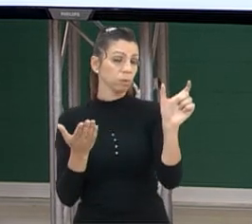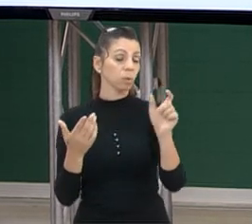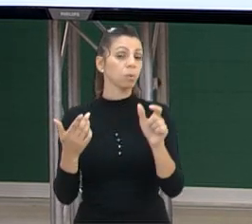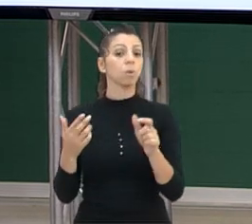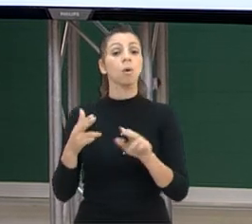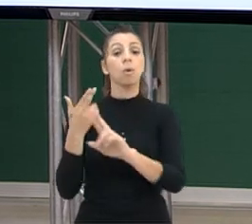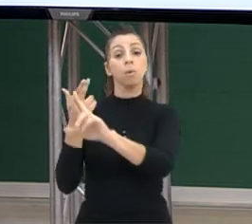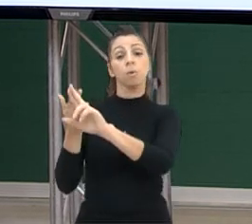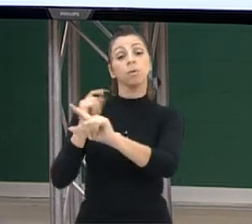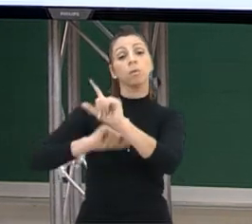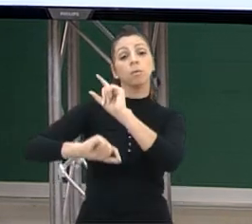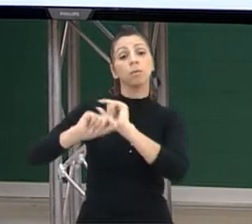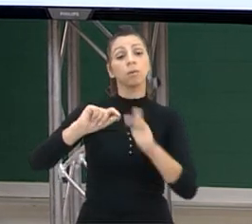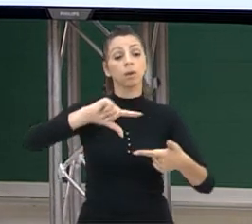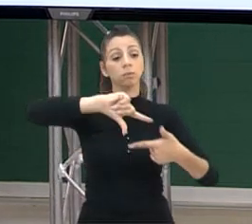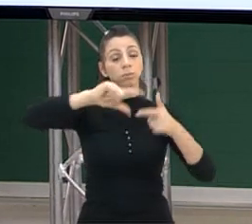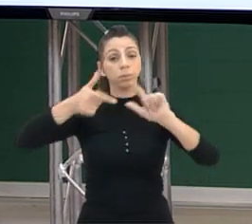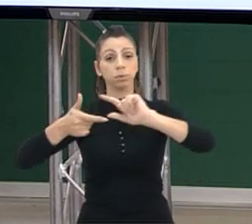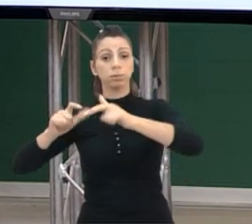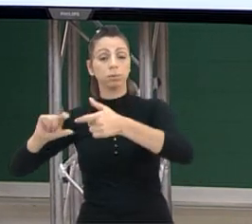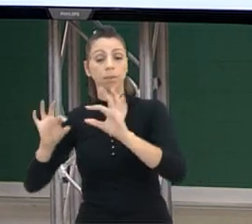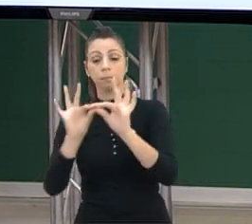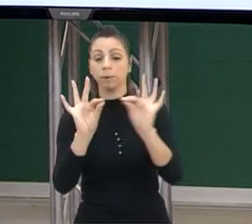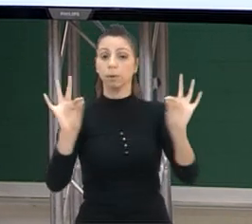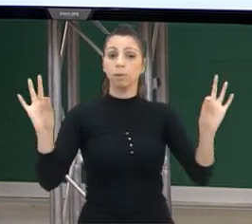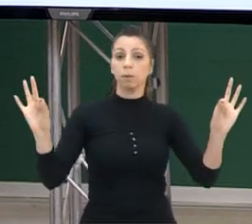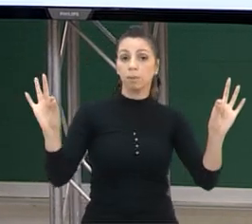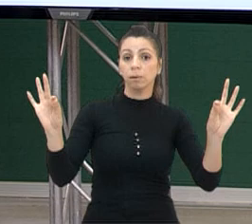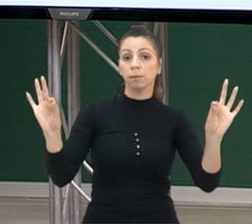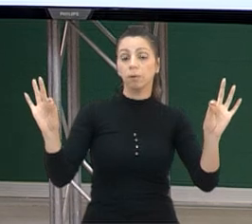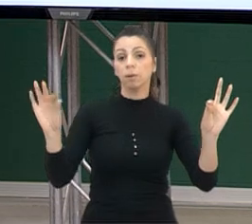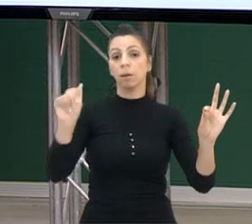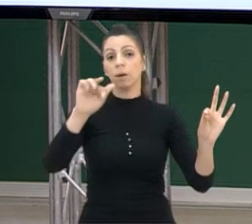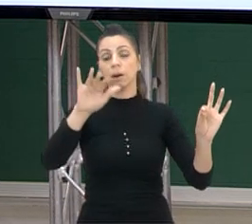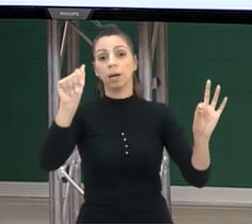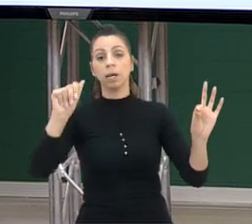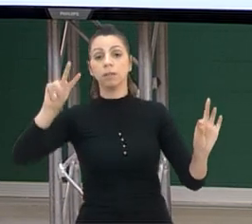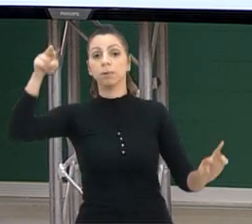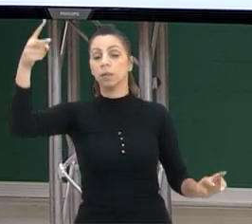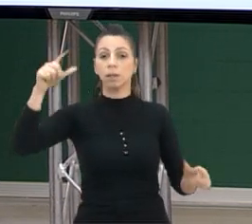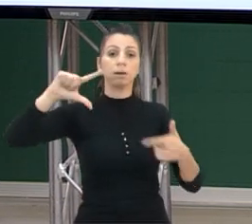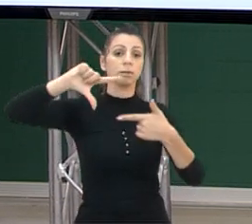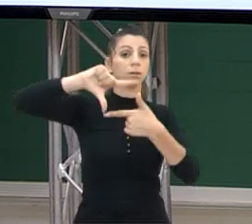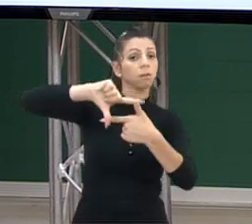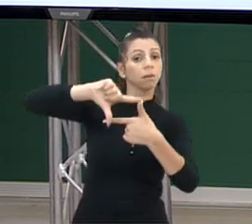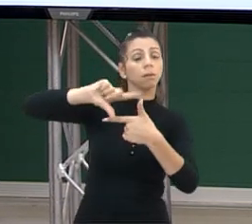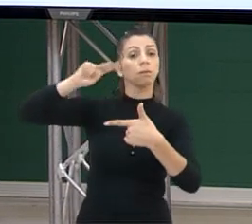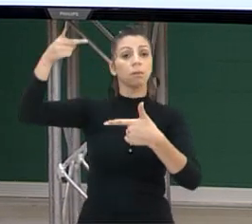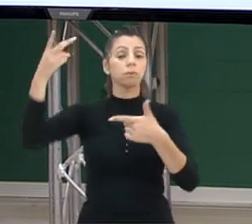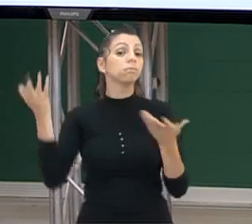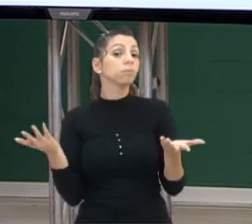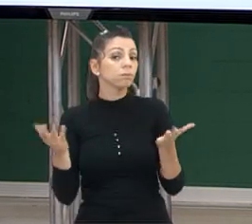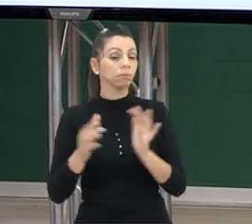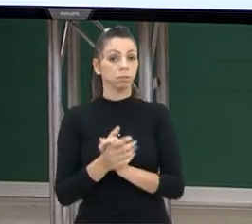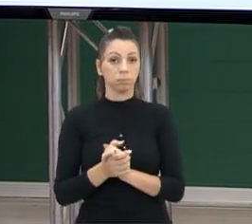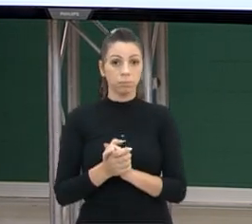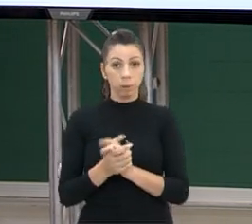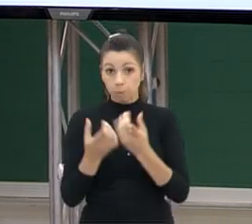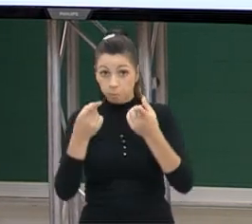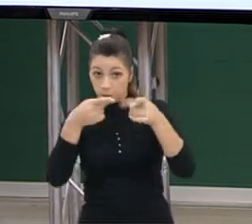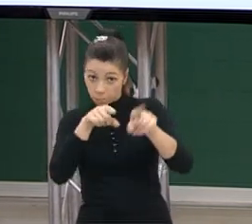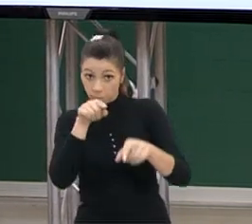geometria, usando o que a gente viu, medida de segmento, área de quadrado, área de retângulo, vou propor um desafio para